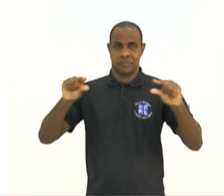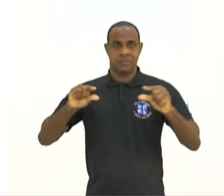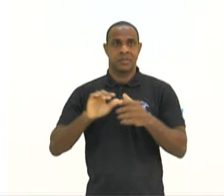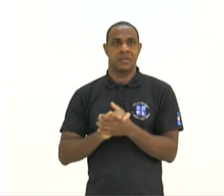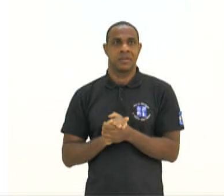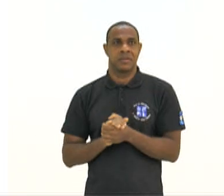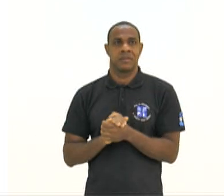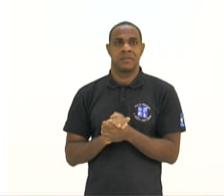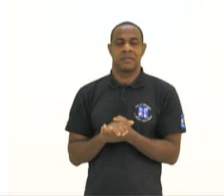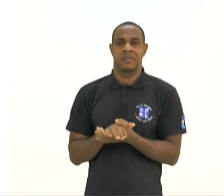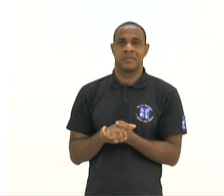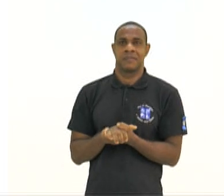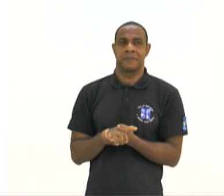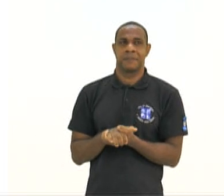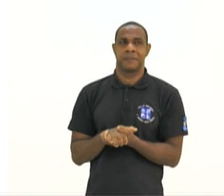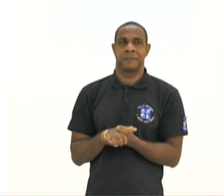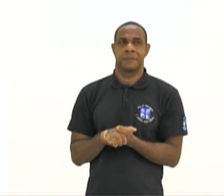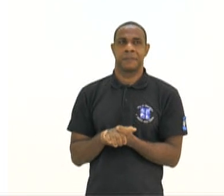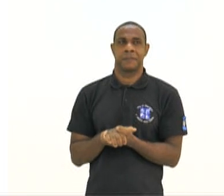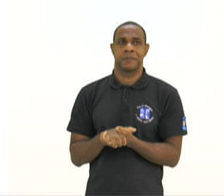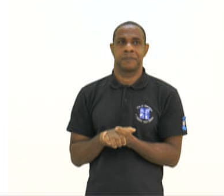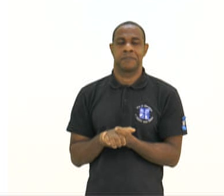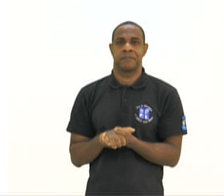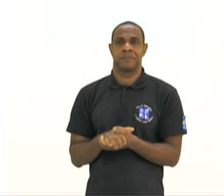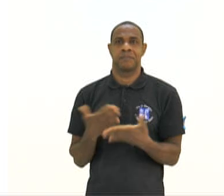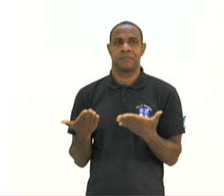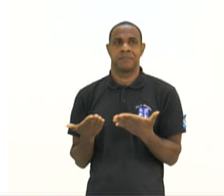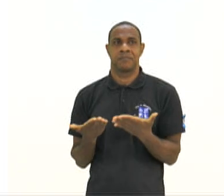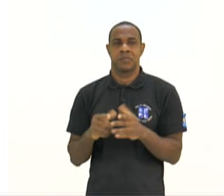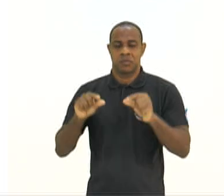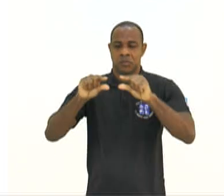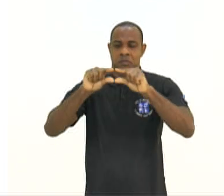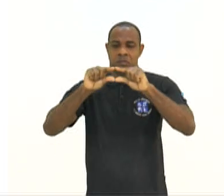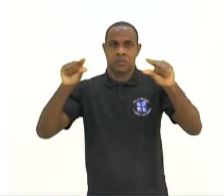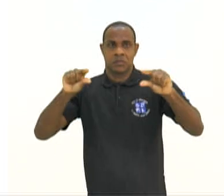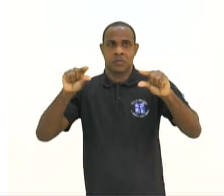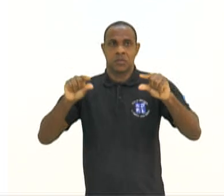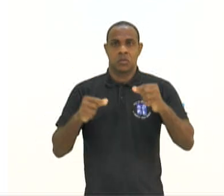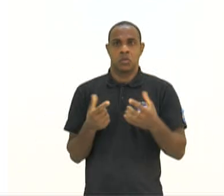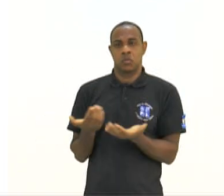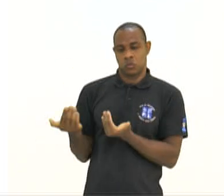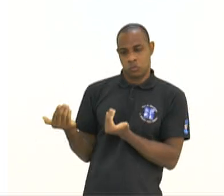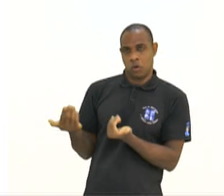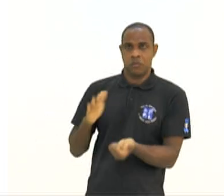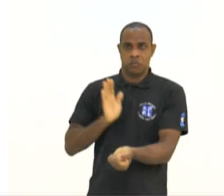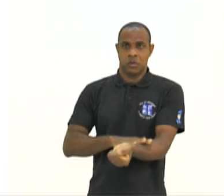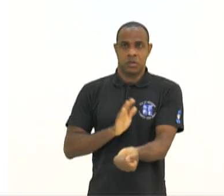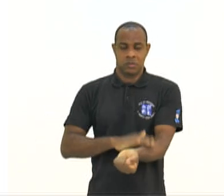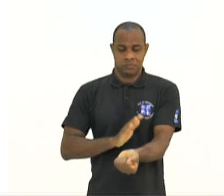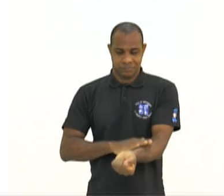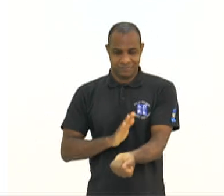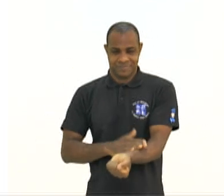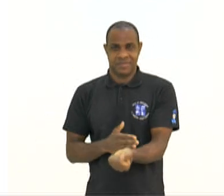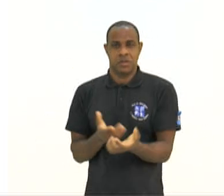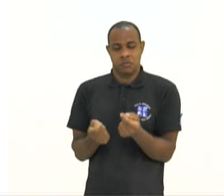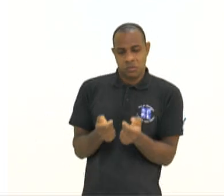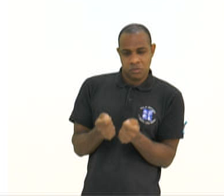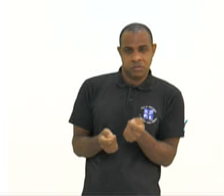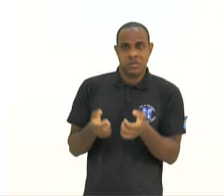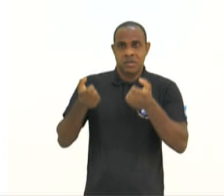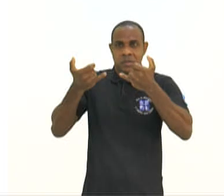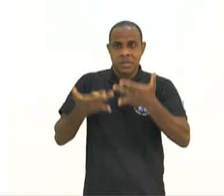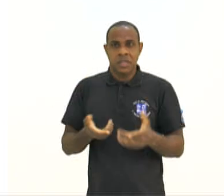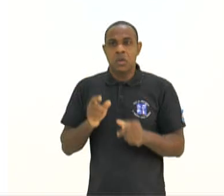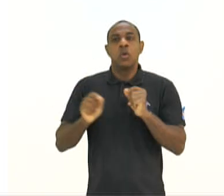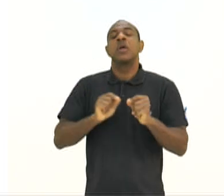teens addicted to video games talk about benefits. Então, nos nossos fragmentos, os jovens viciados em videogames falam sobre os